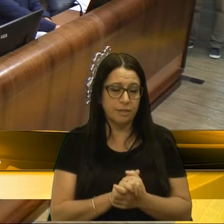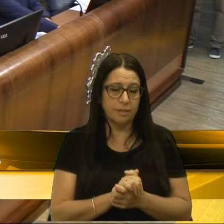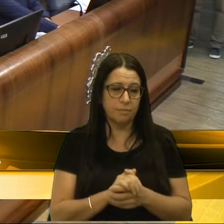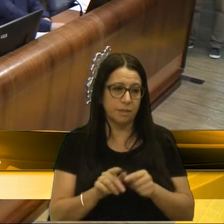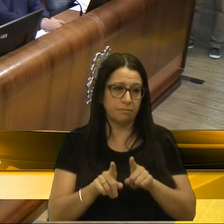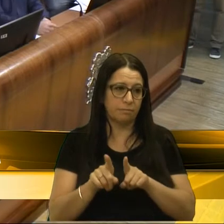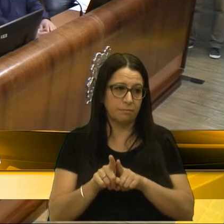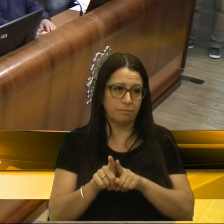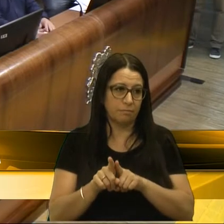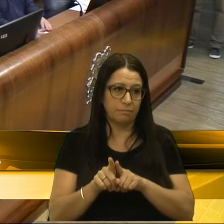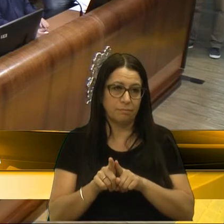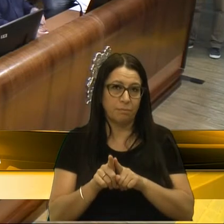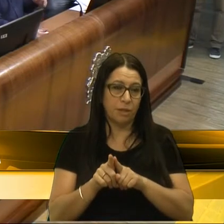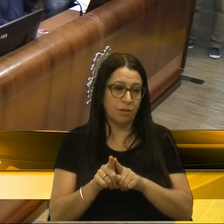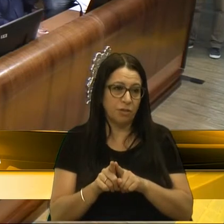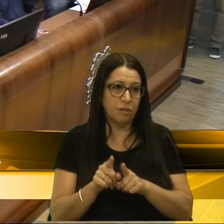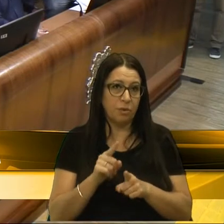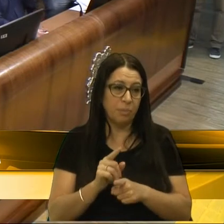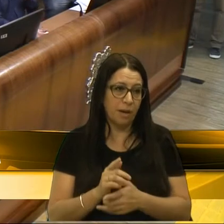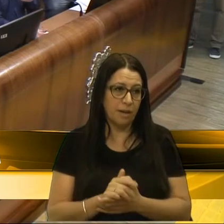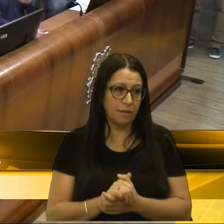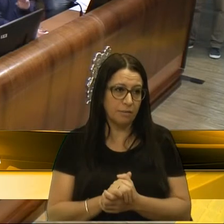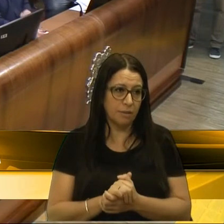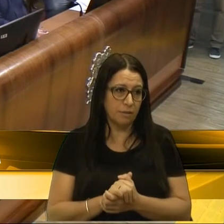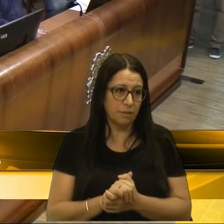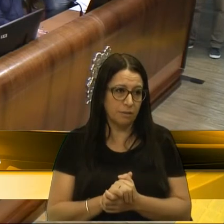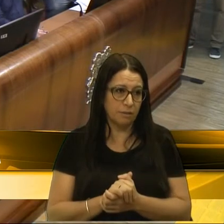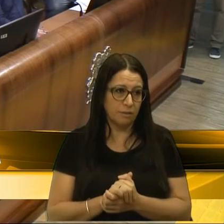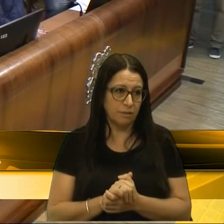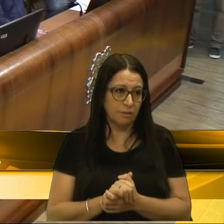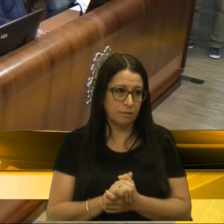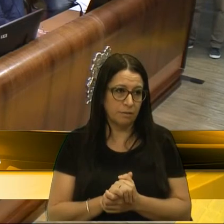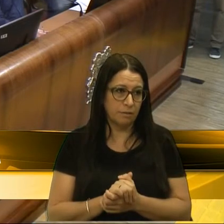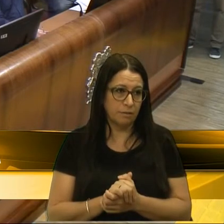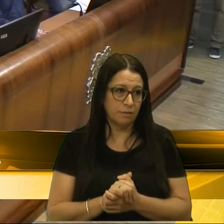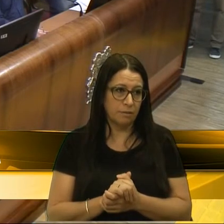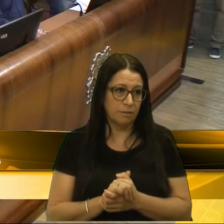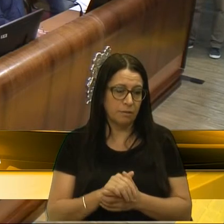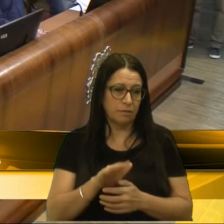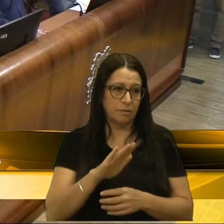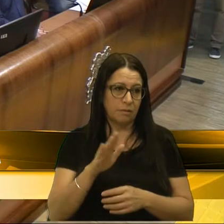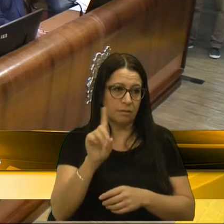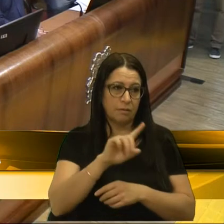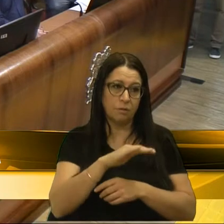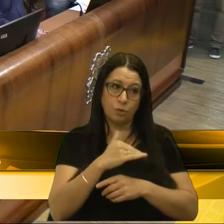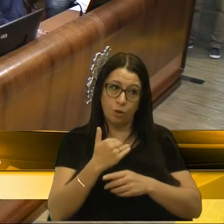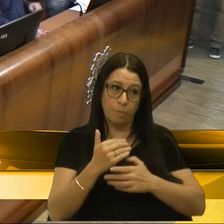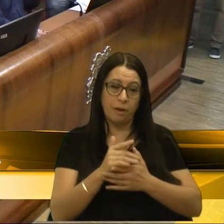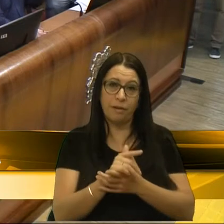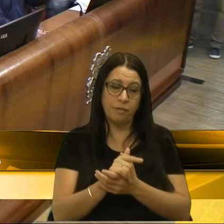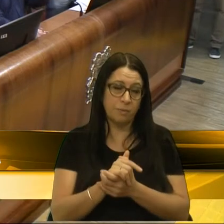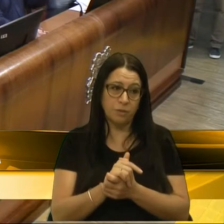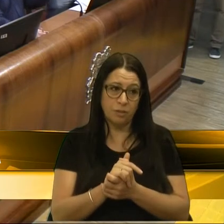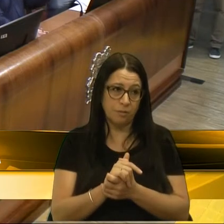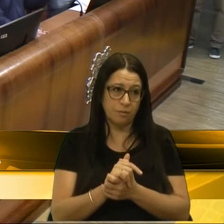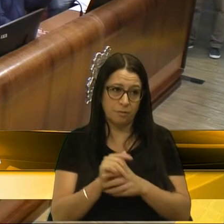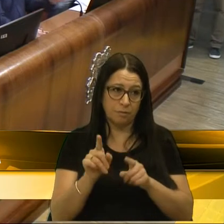Zanrosso, mãe da Patrícia Zanrosso, que faleceu, né, no dia de hoje. Ah, muito obrigado, senhor